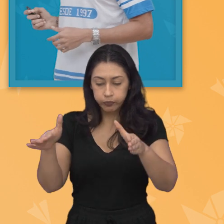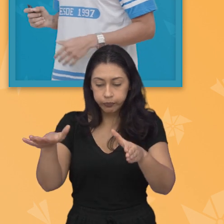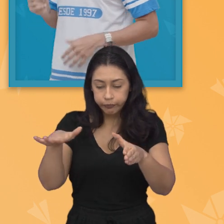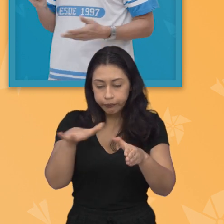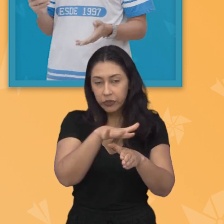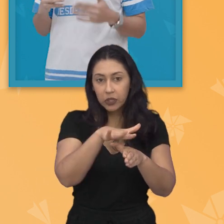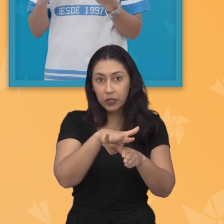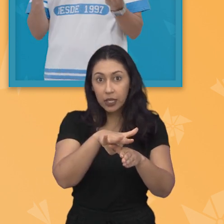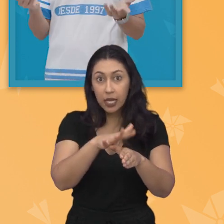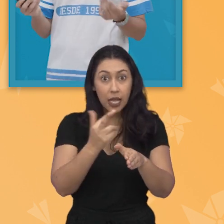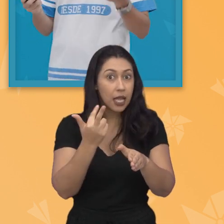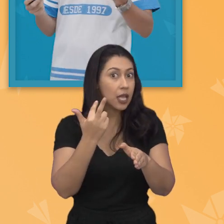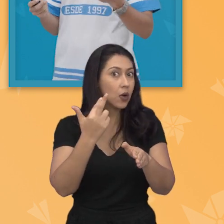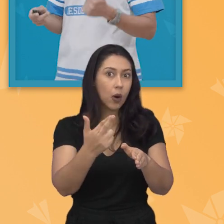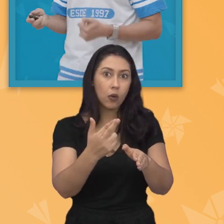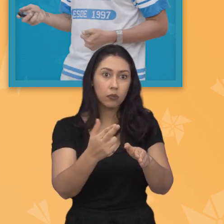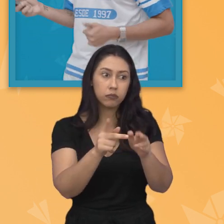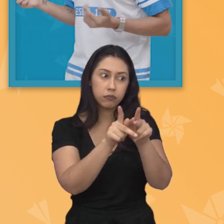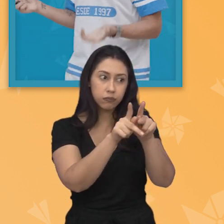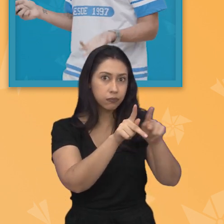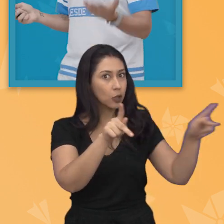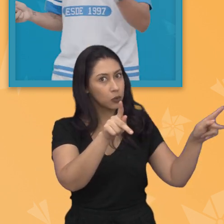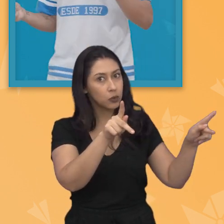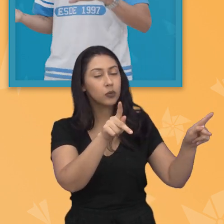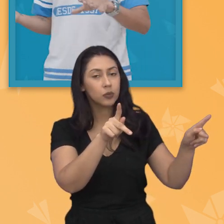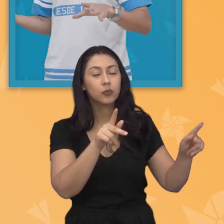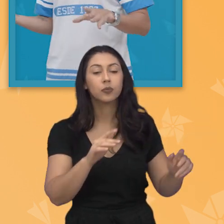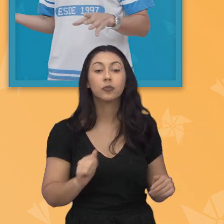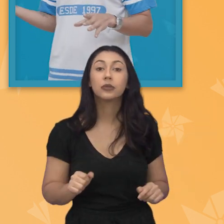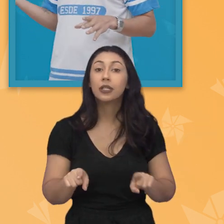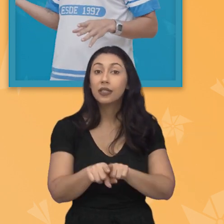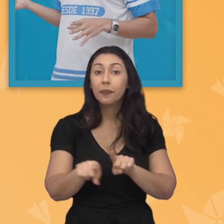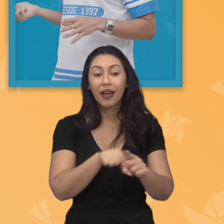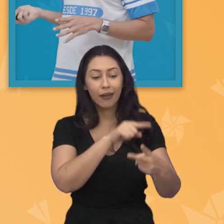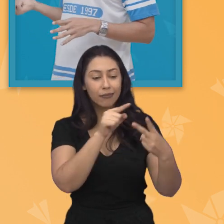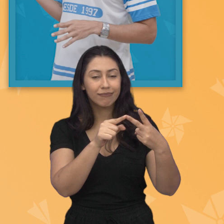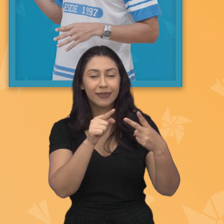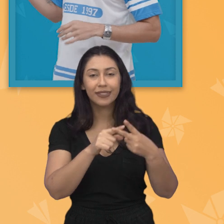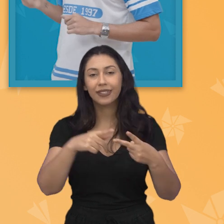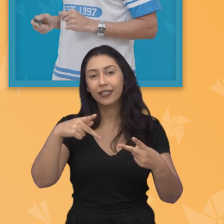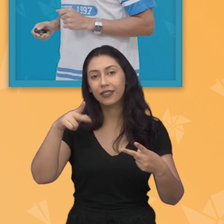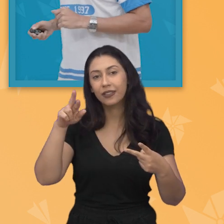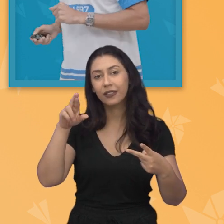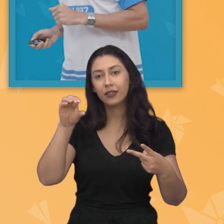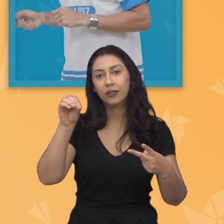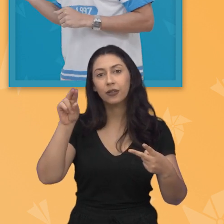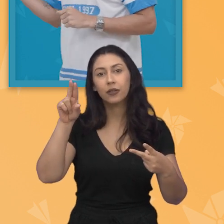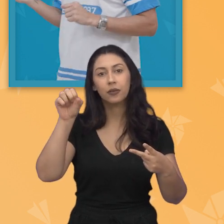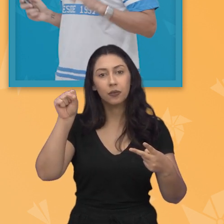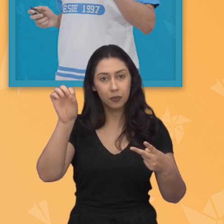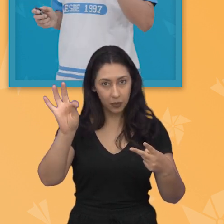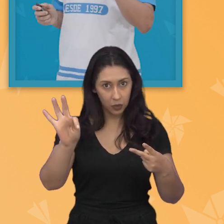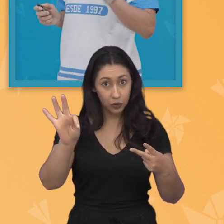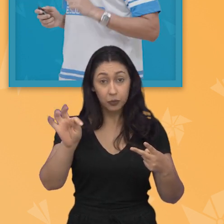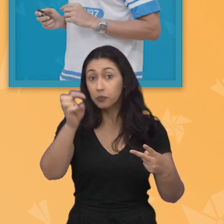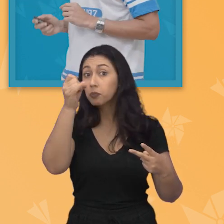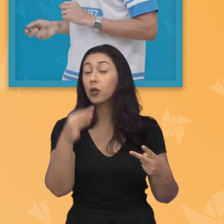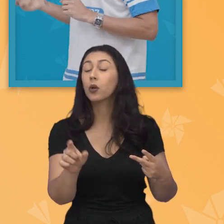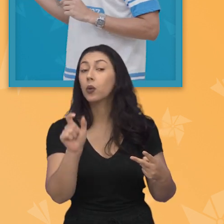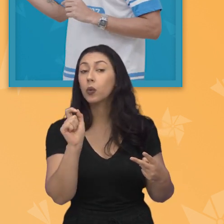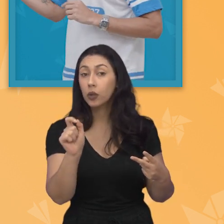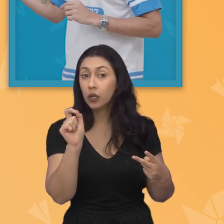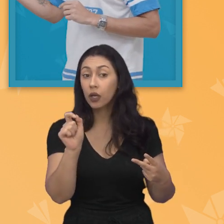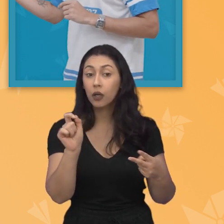das massas dos produtos da reação, tudo bem? Outra lei muito importante também é a lei de Proust, que ele diz assim, uma determinada